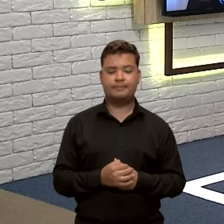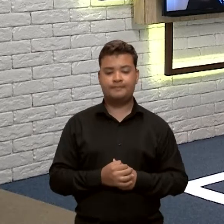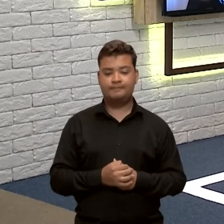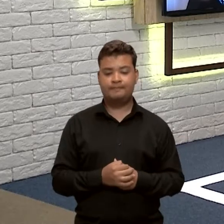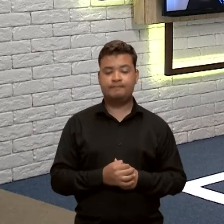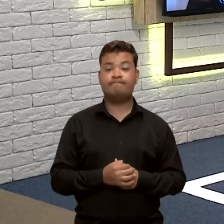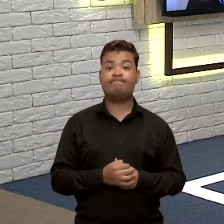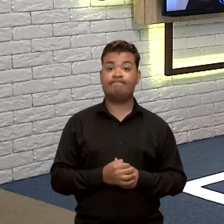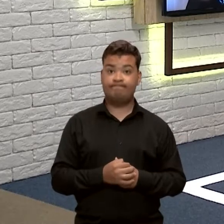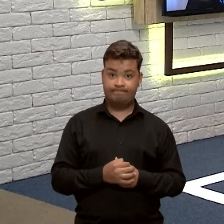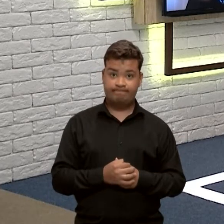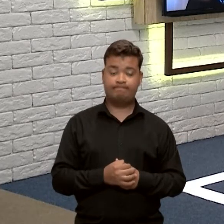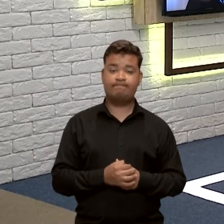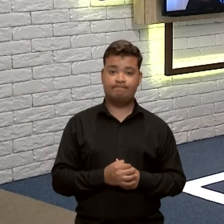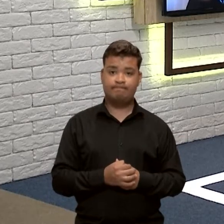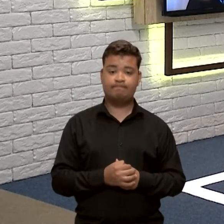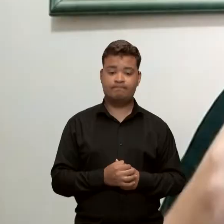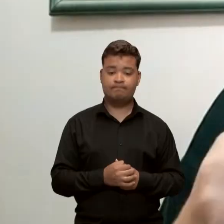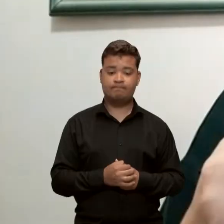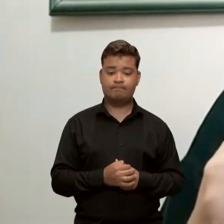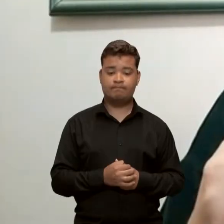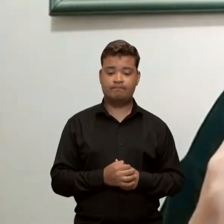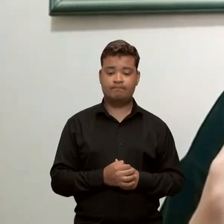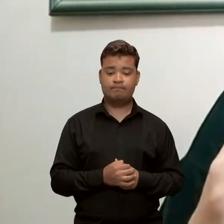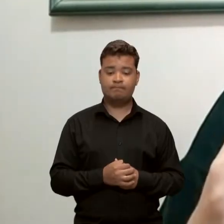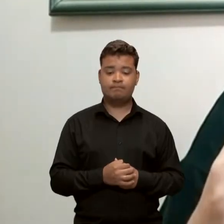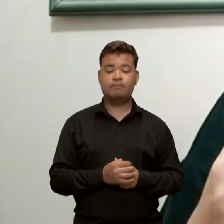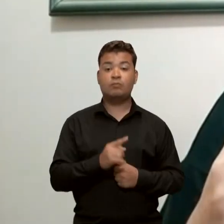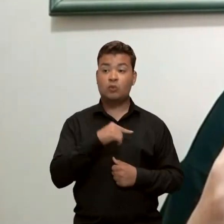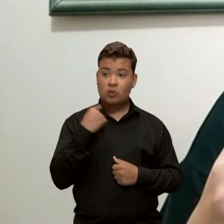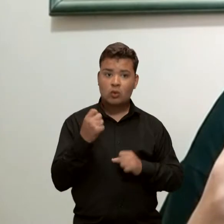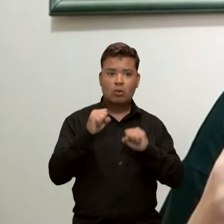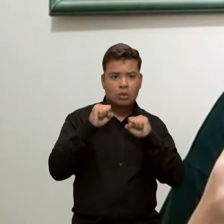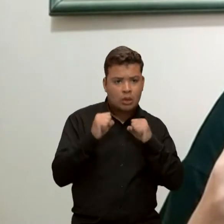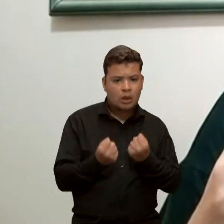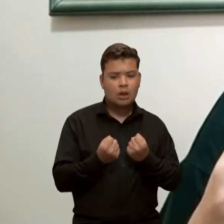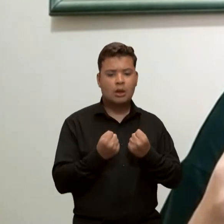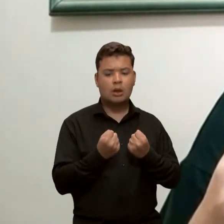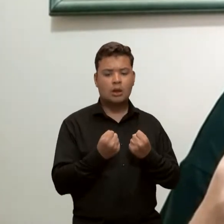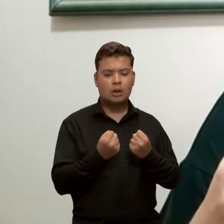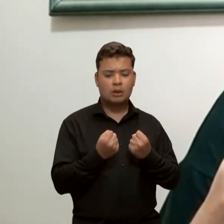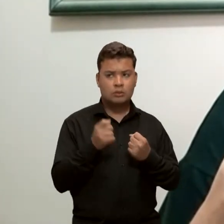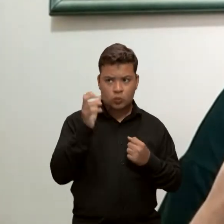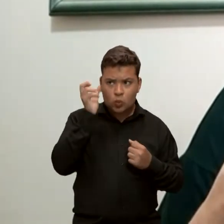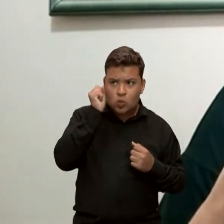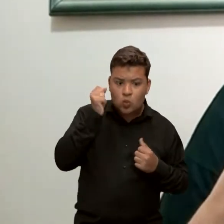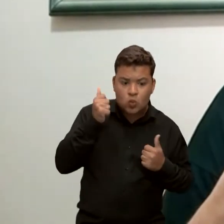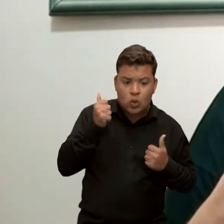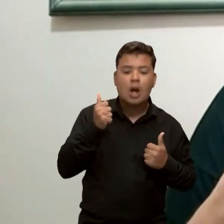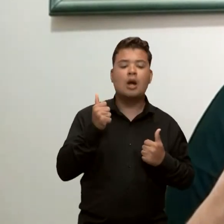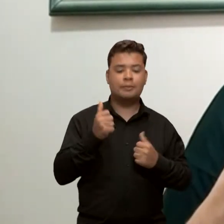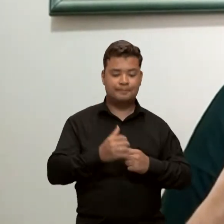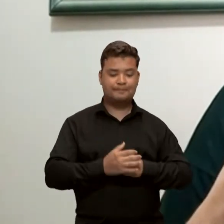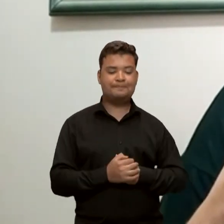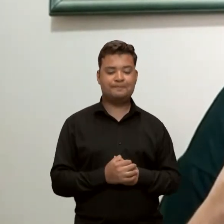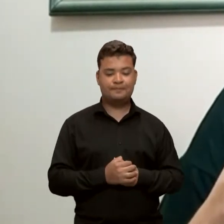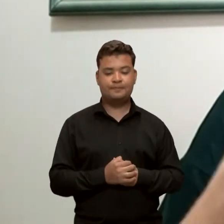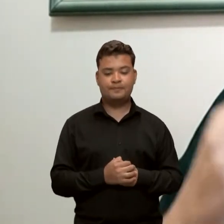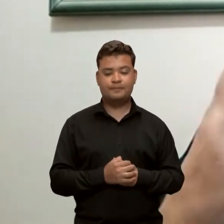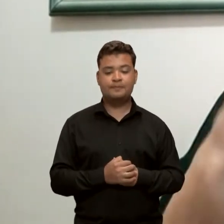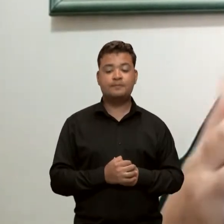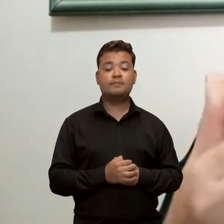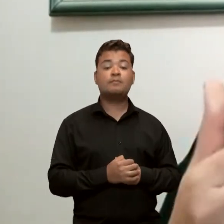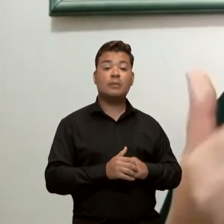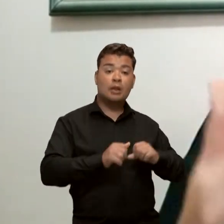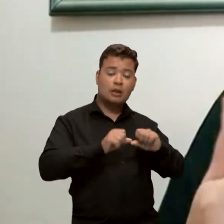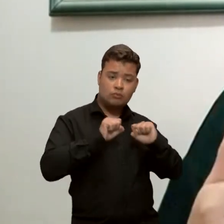Camila, nós defendemos uma educação infantil, vocês me escutam? Sim, né? Escutamos. Defendemos